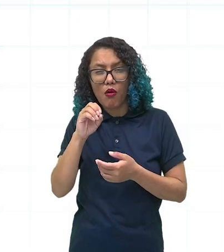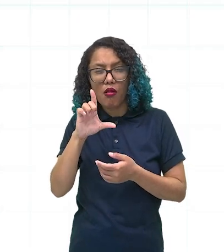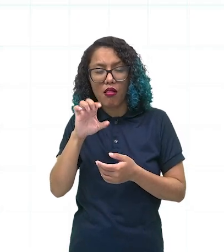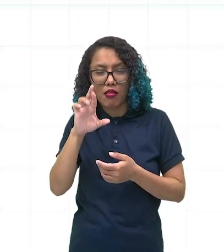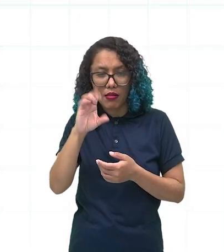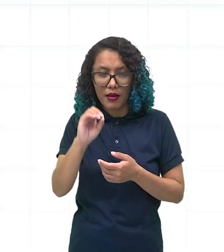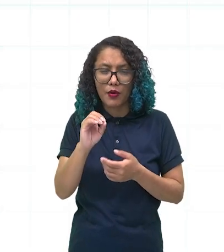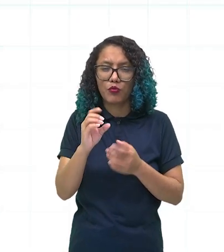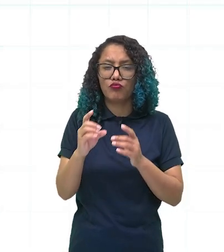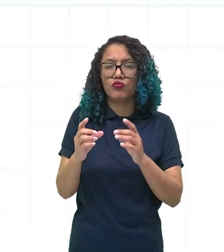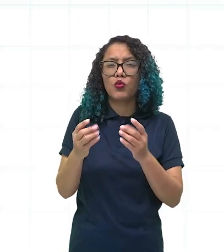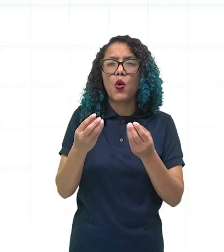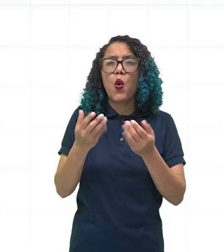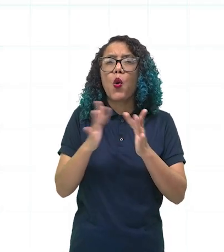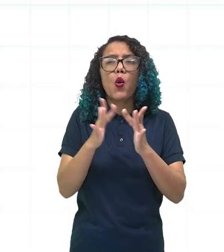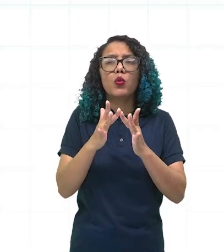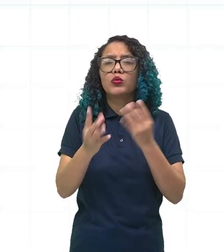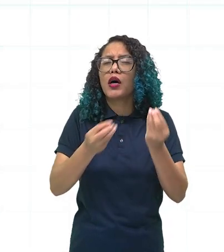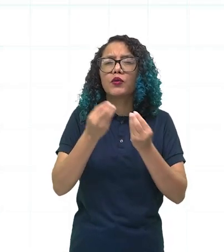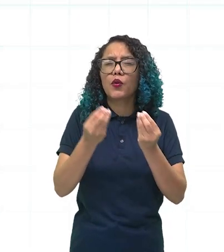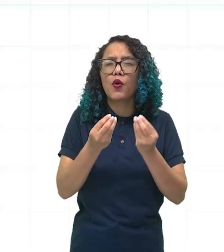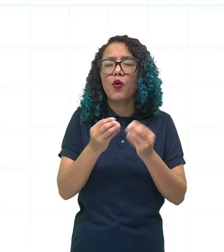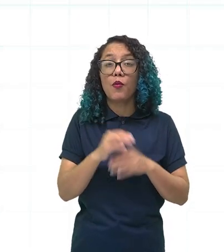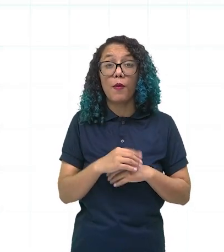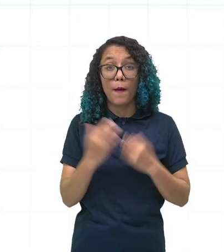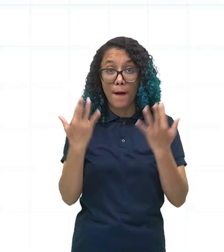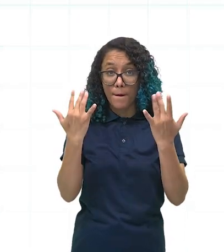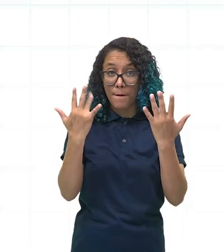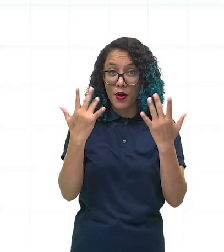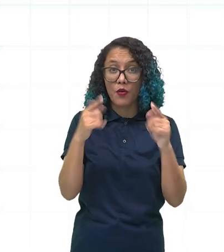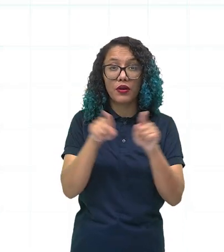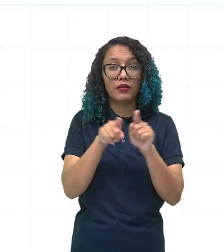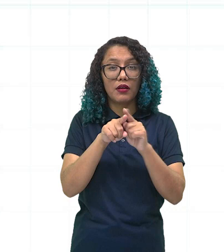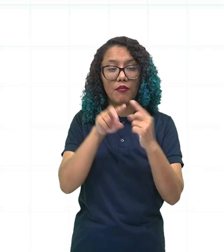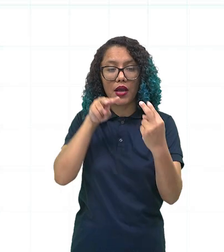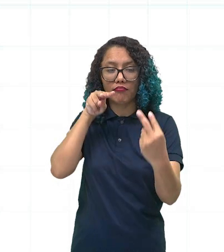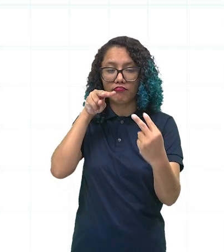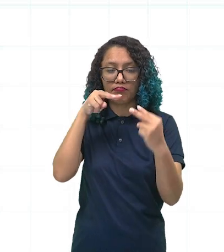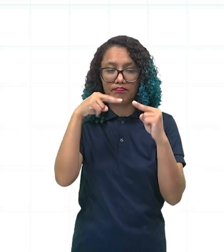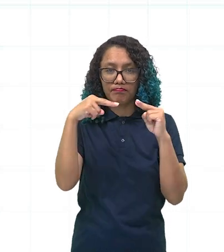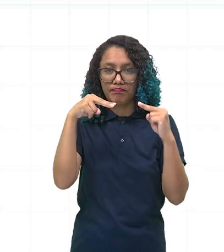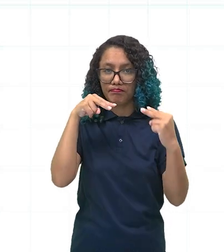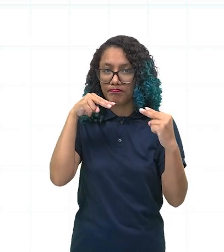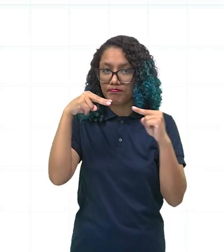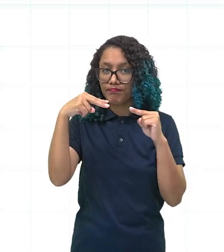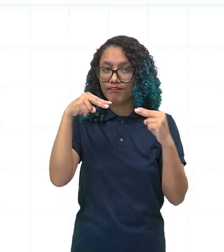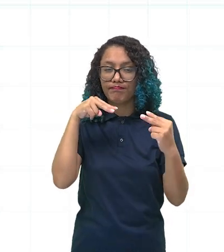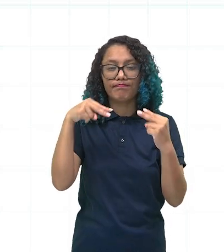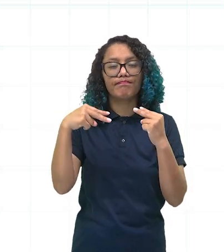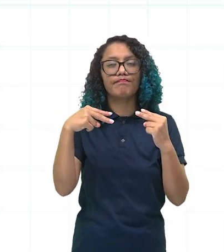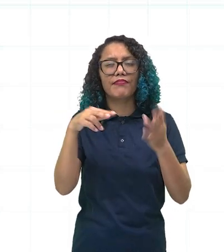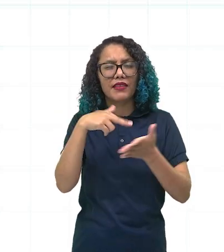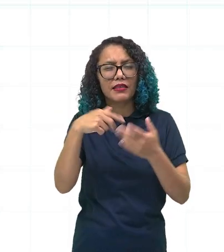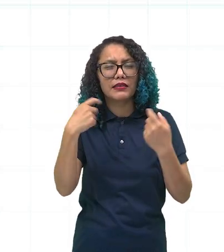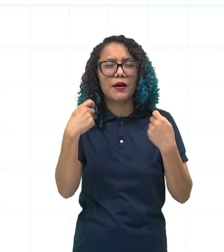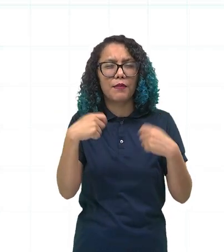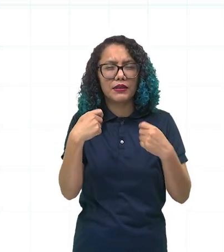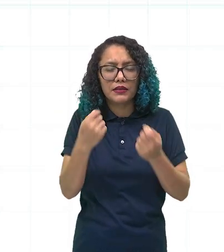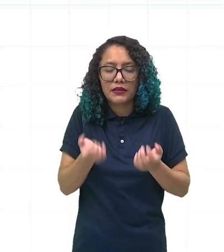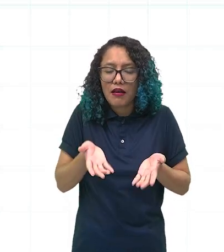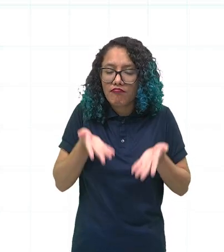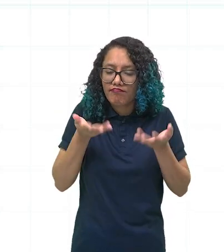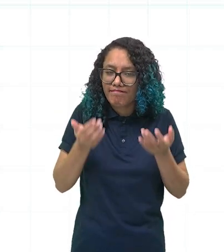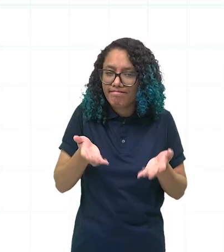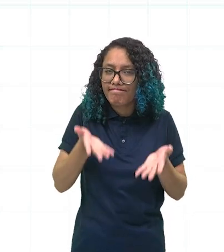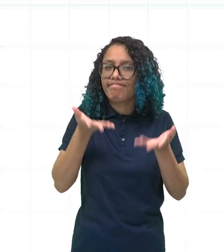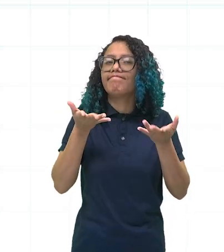feita através das mãos e do contato visual. A dança deve parecer suave e